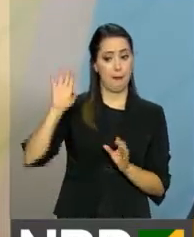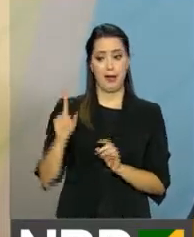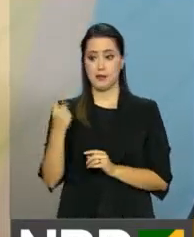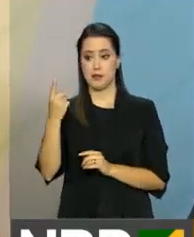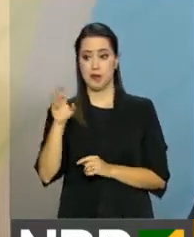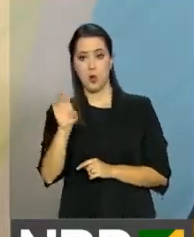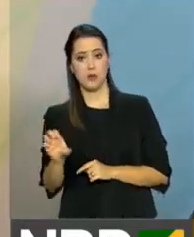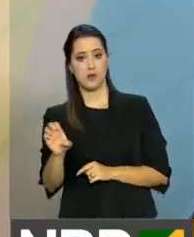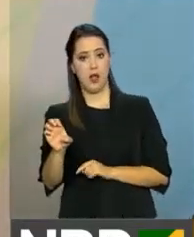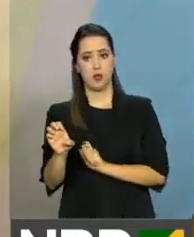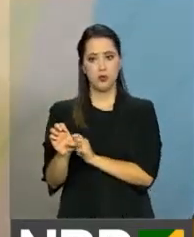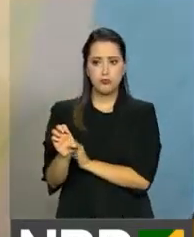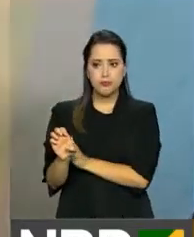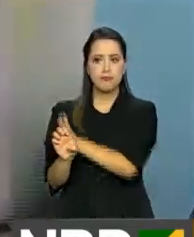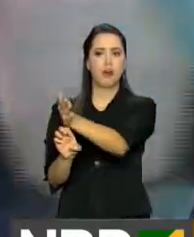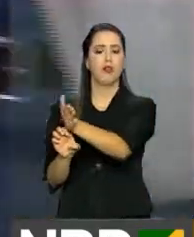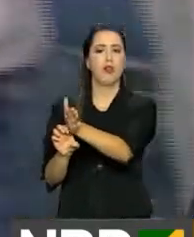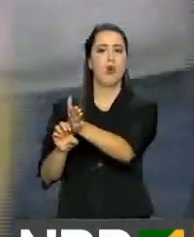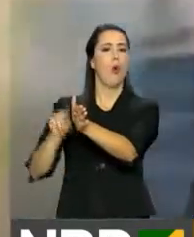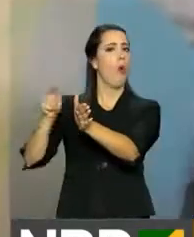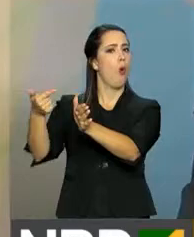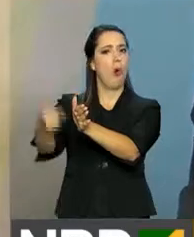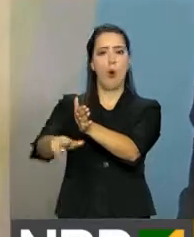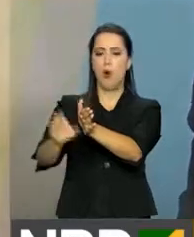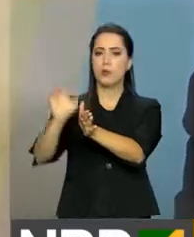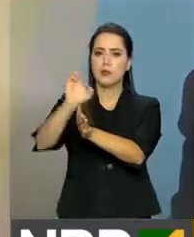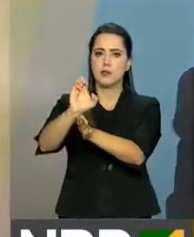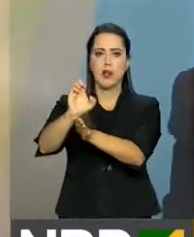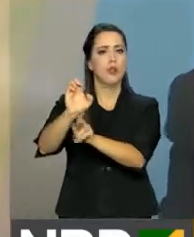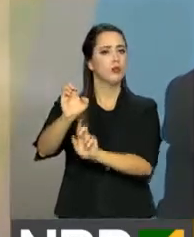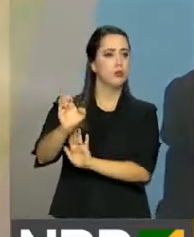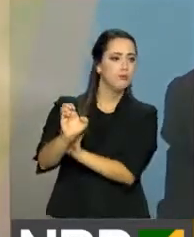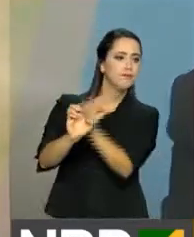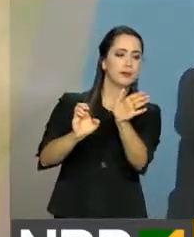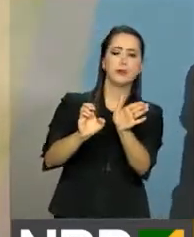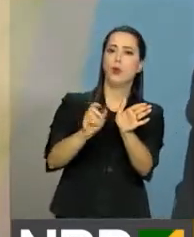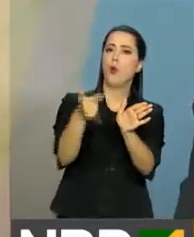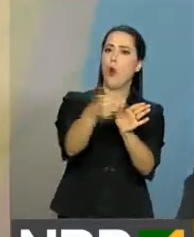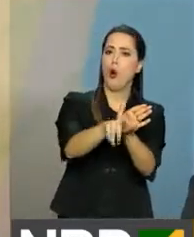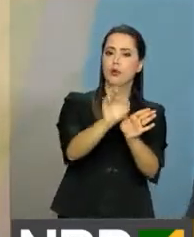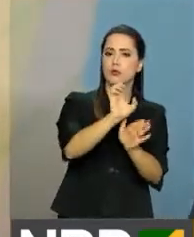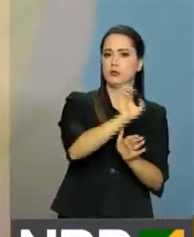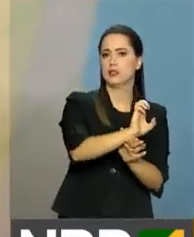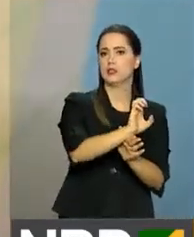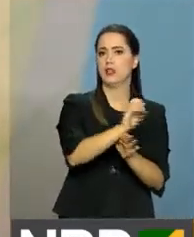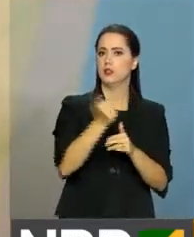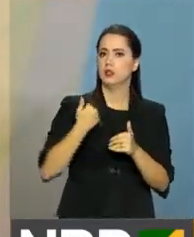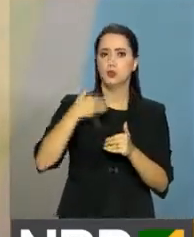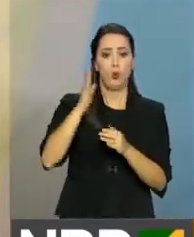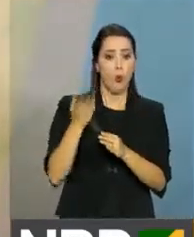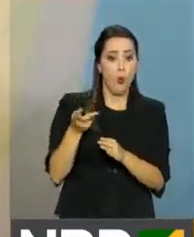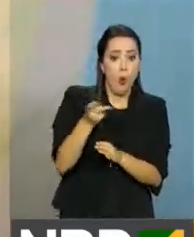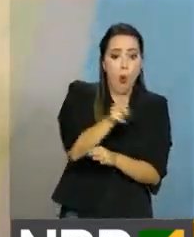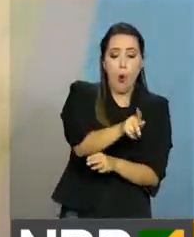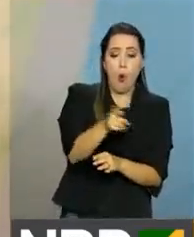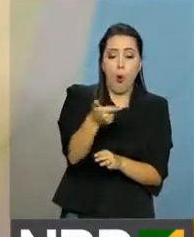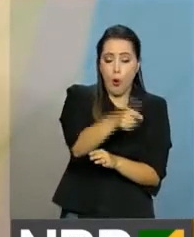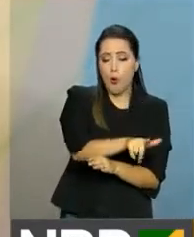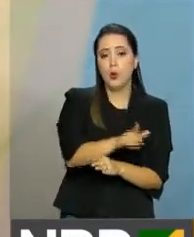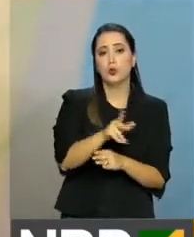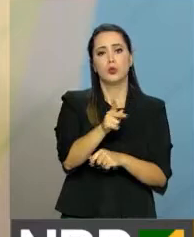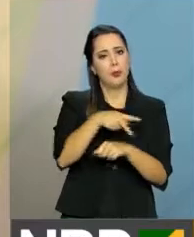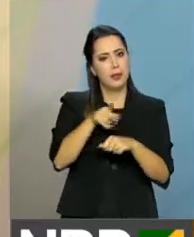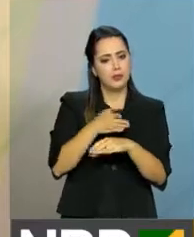transnacional ultrapassa as fronteiras do país ainda ontem no saque o presidente roman é maria